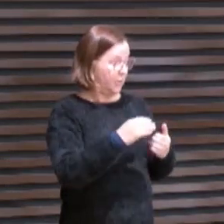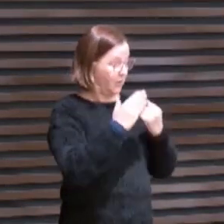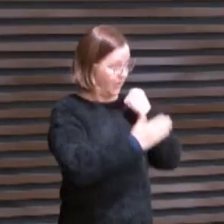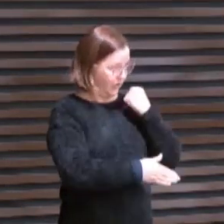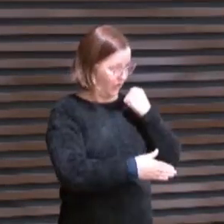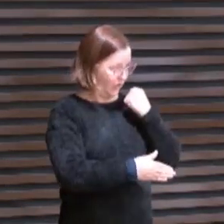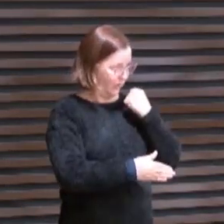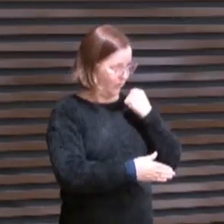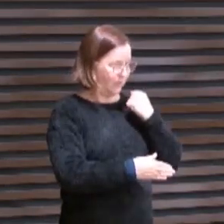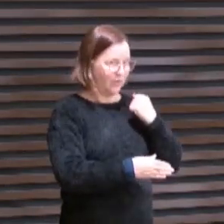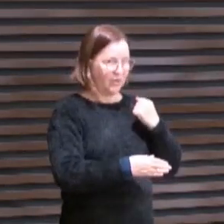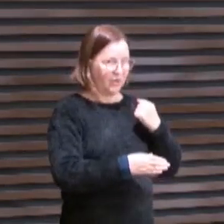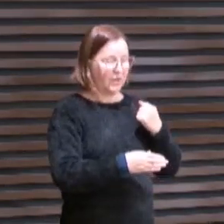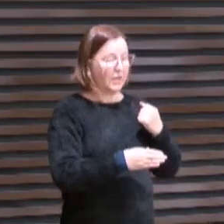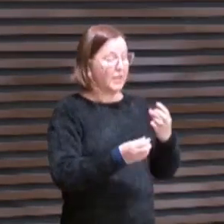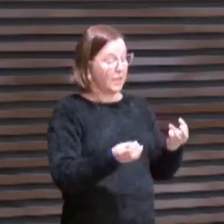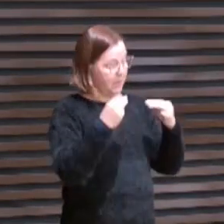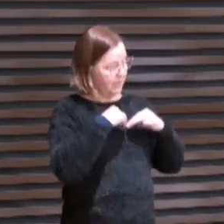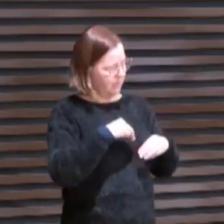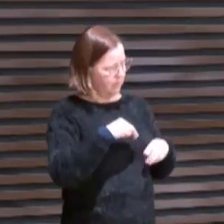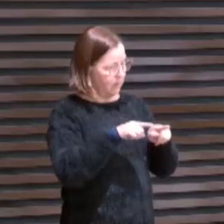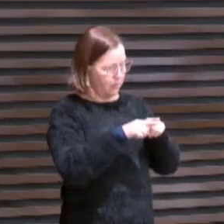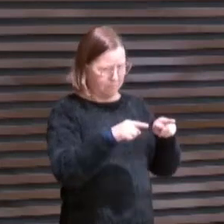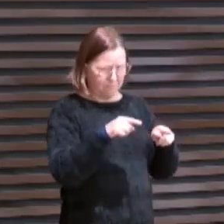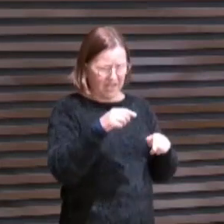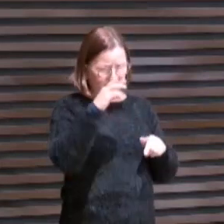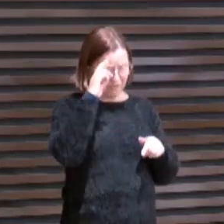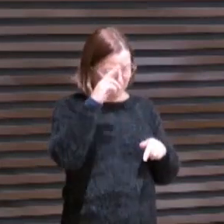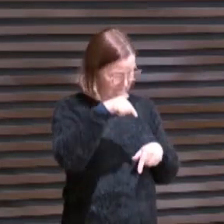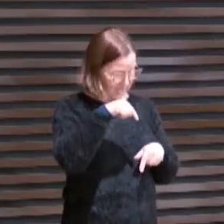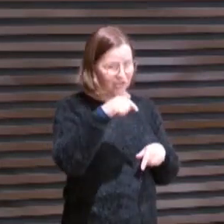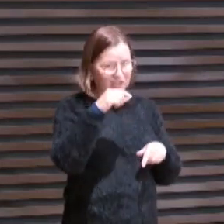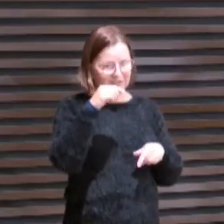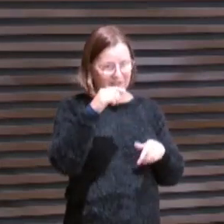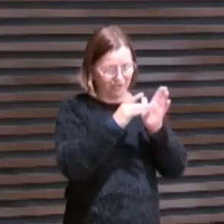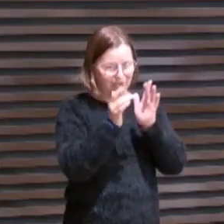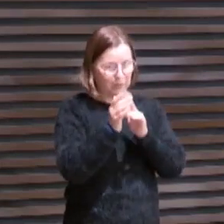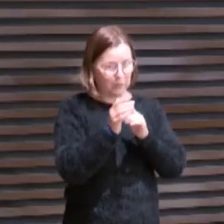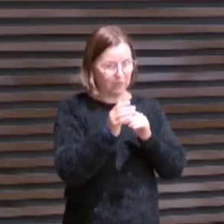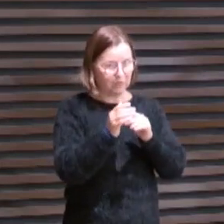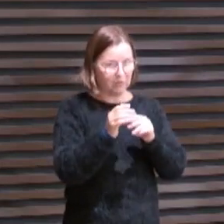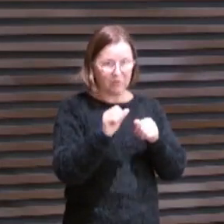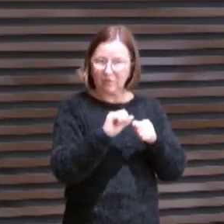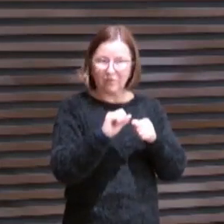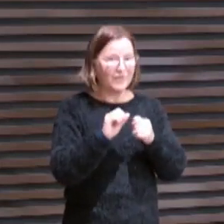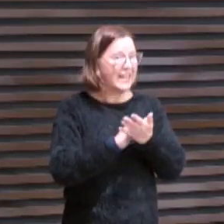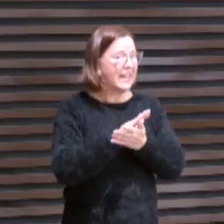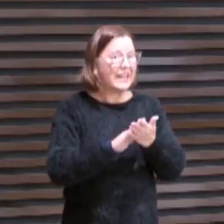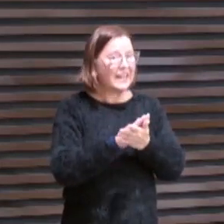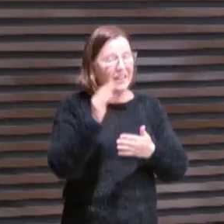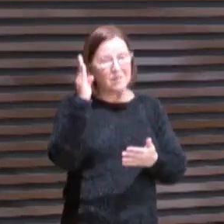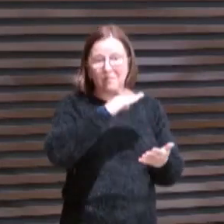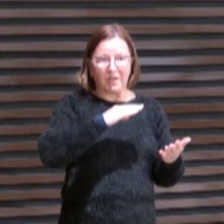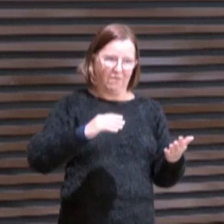mas este nenhum mal fez. Você viu que um para e começa